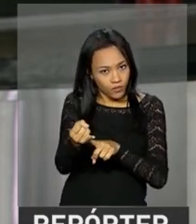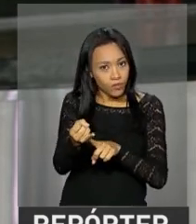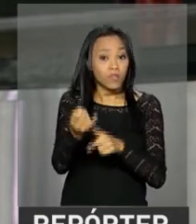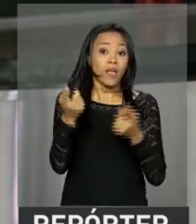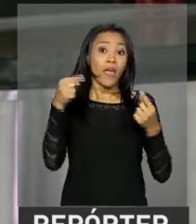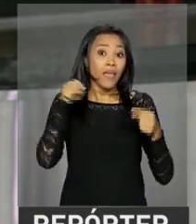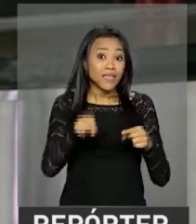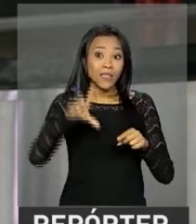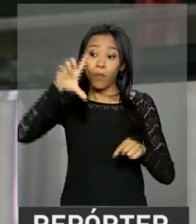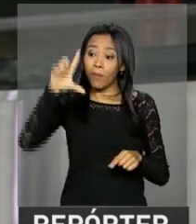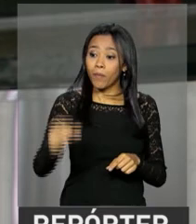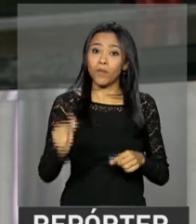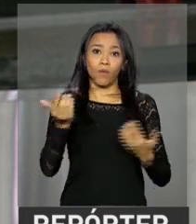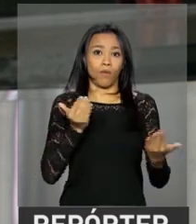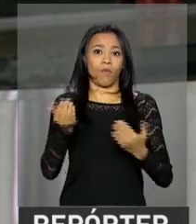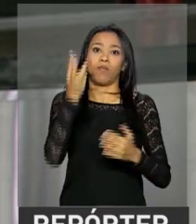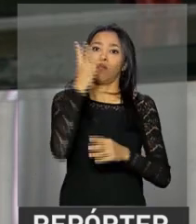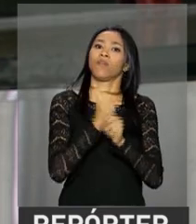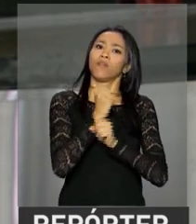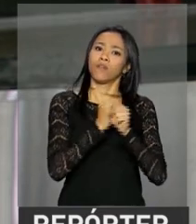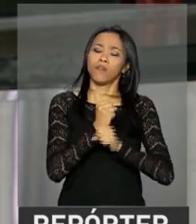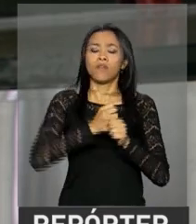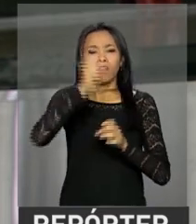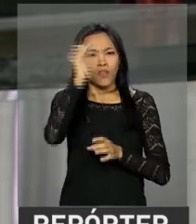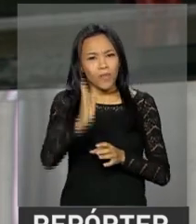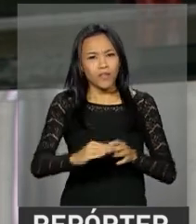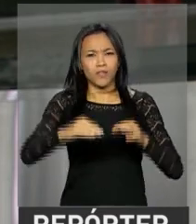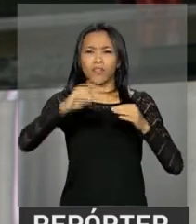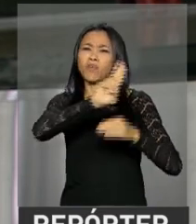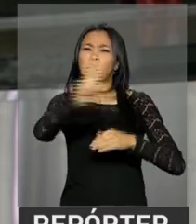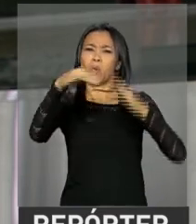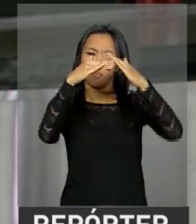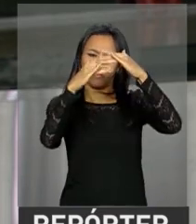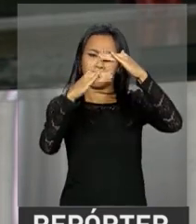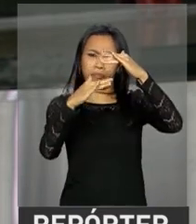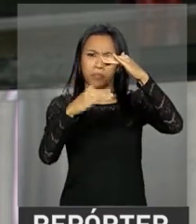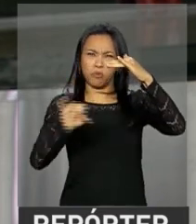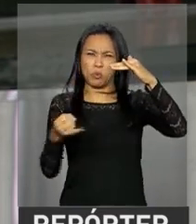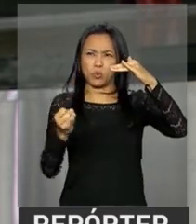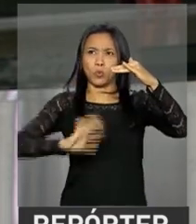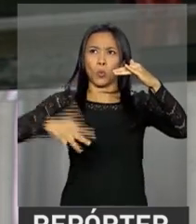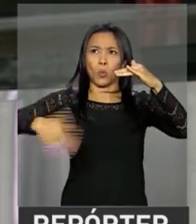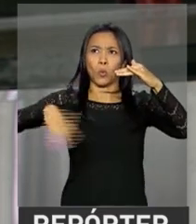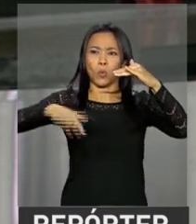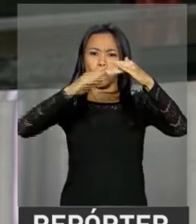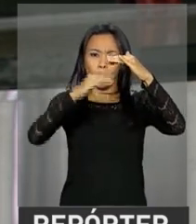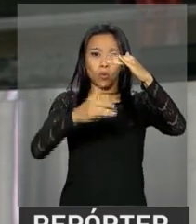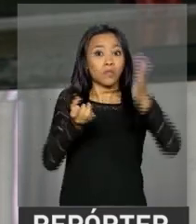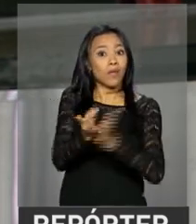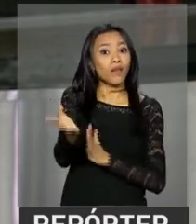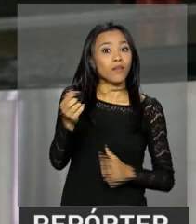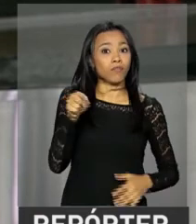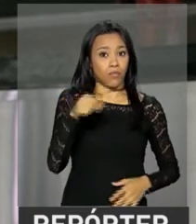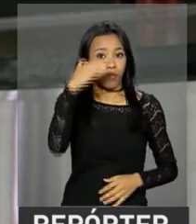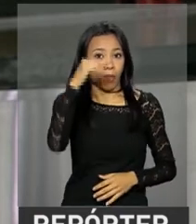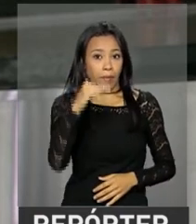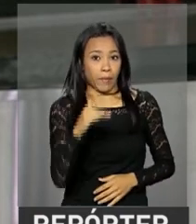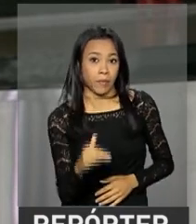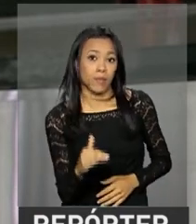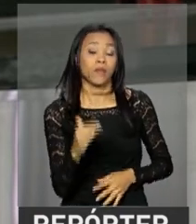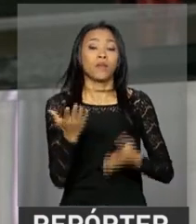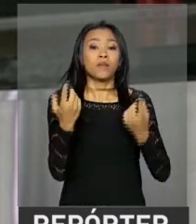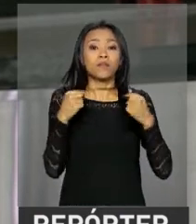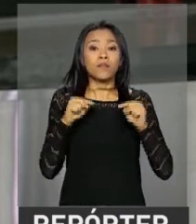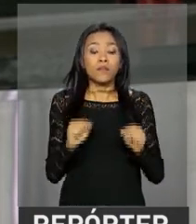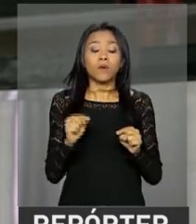menor nível em três anos de o brasil deixa a liderança do ranking mundial de juros reais a equipe do banco central disse